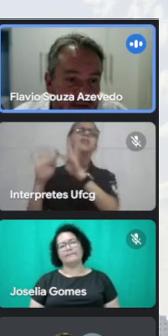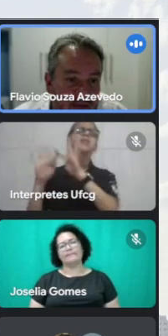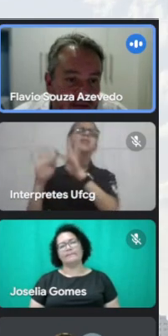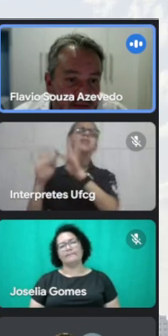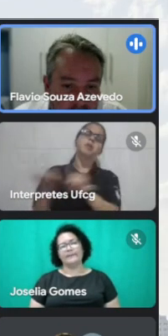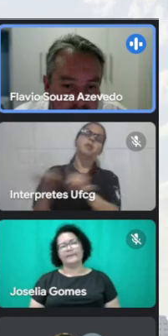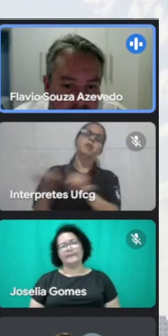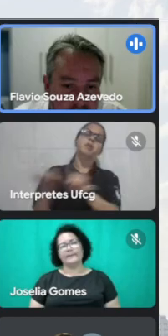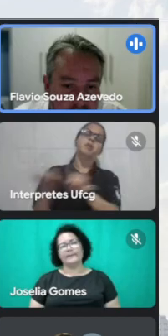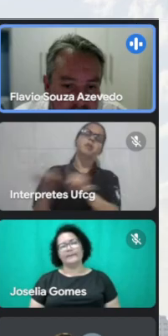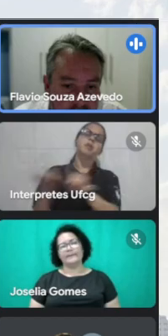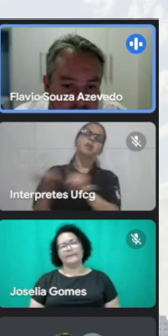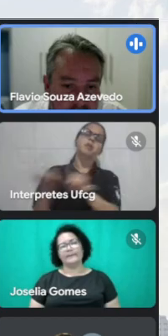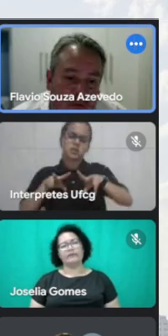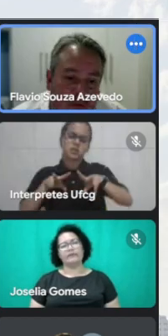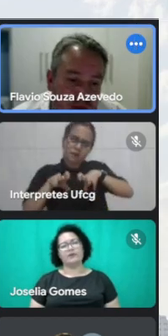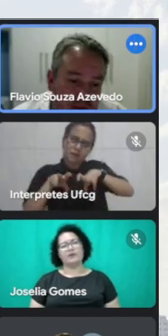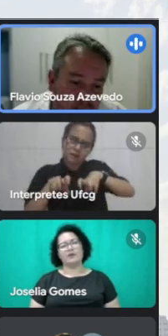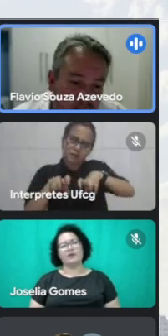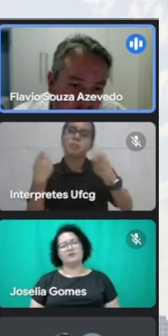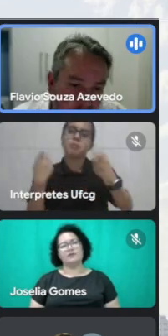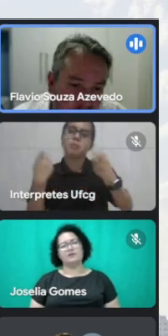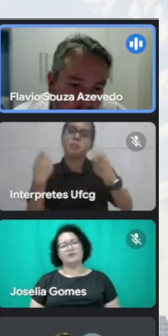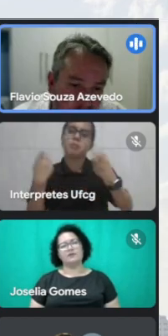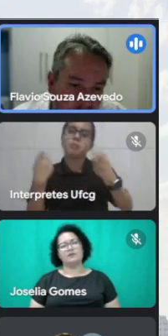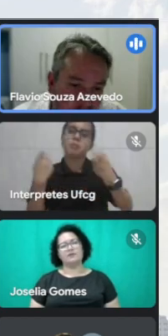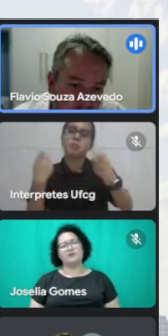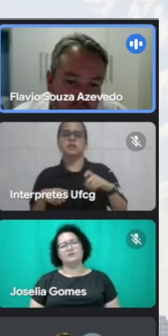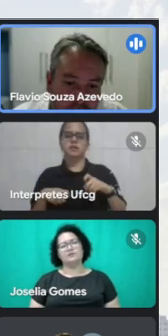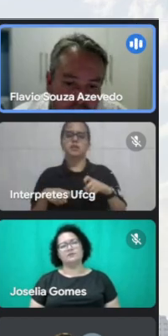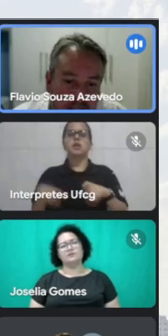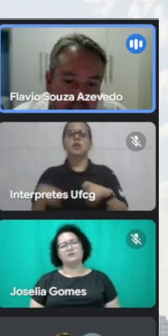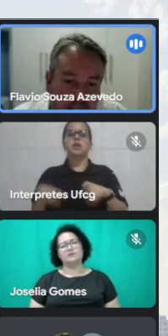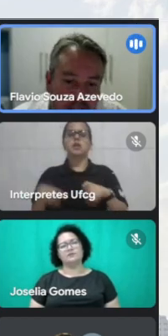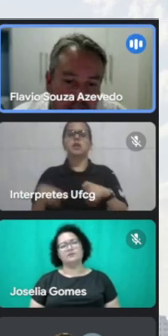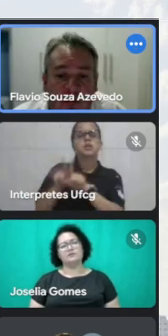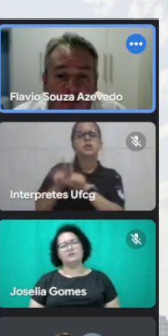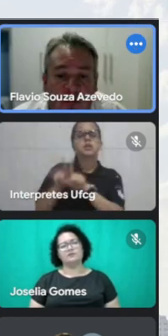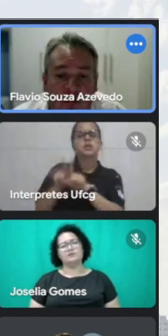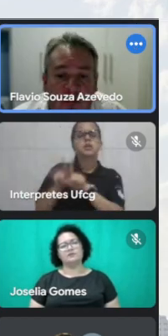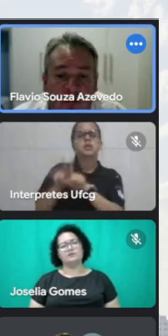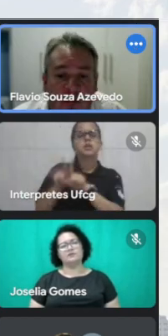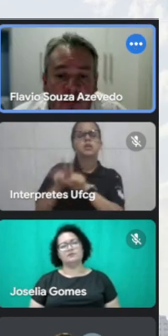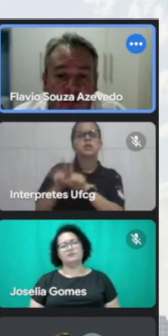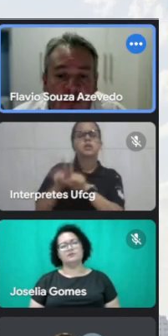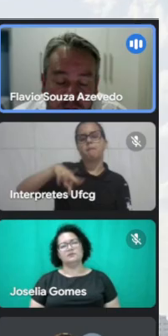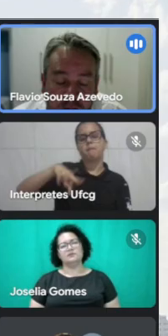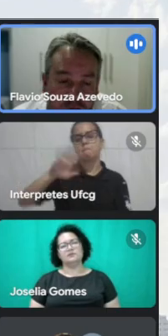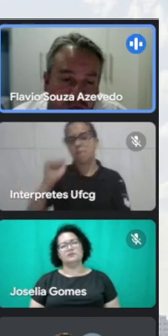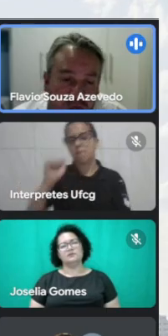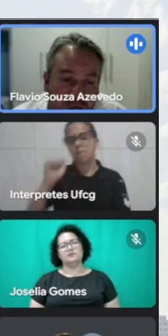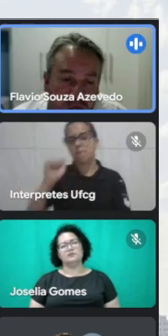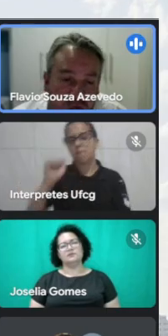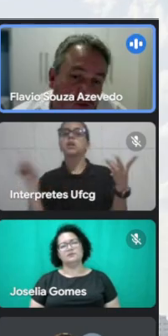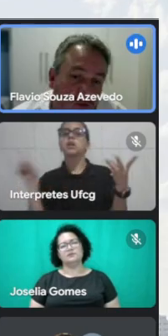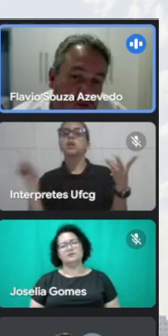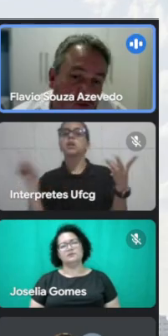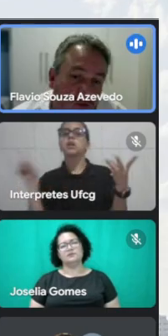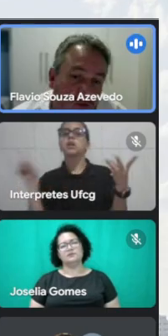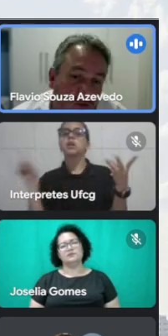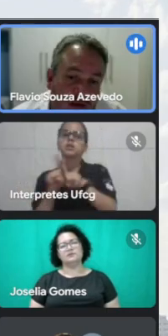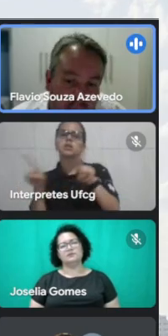Né? Escavação, processo de impermeabilização com a manta e deposição